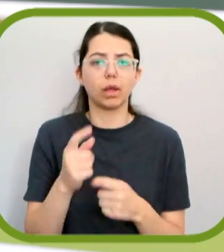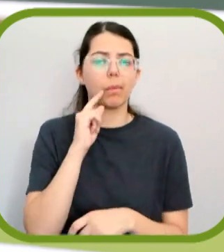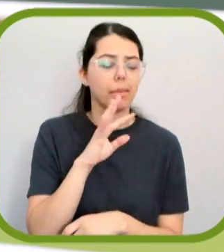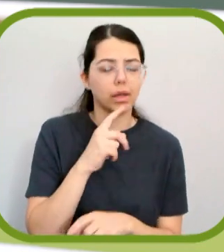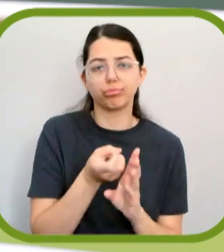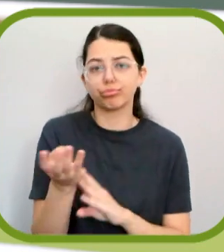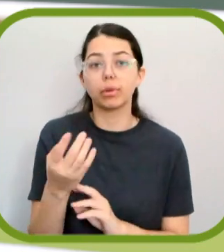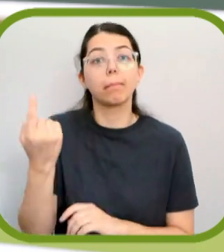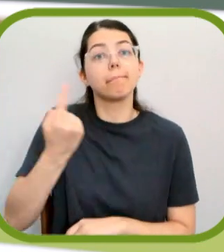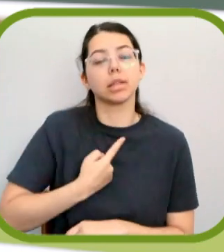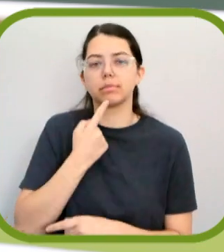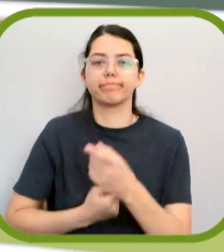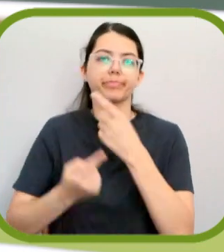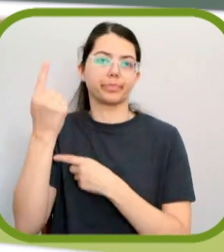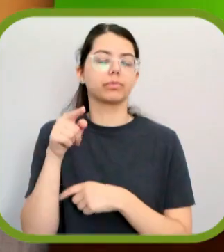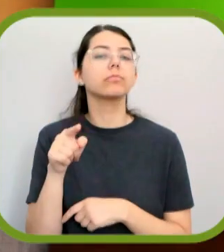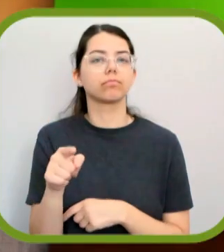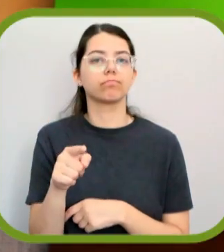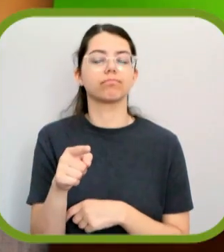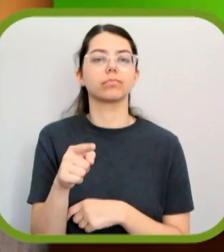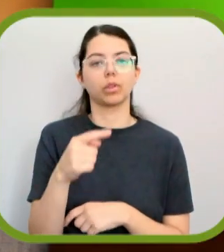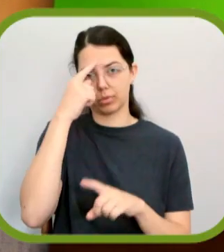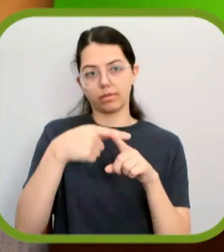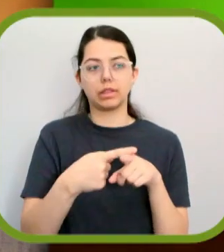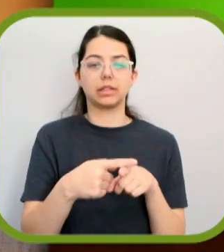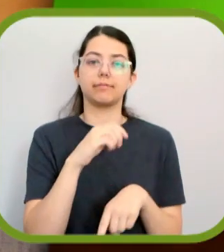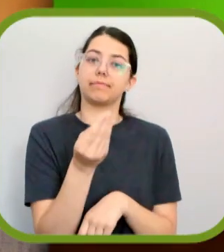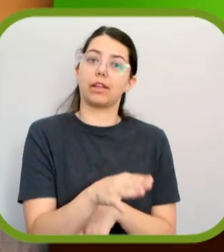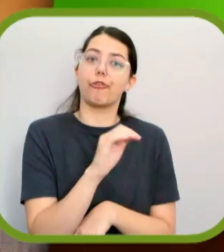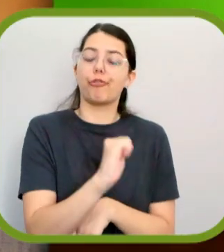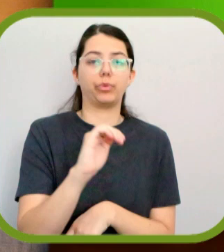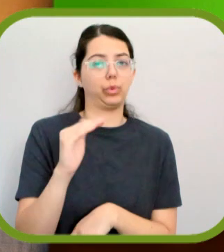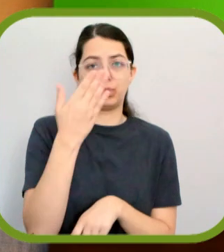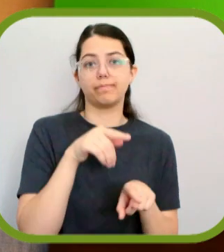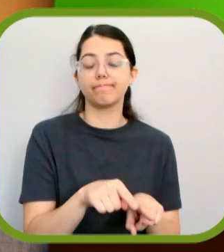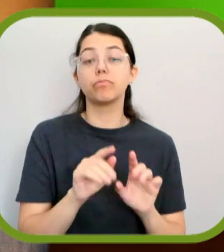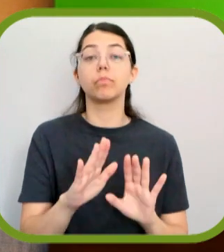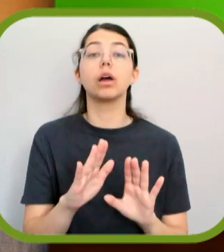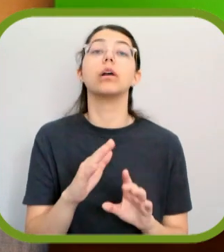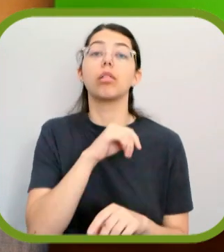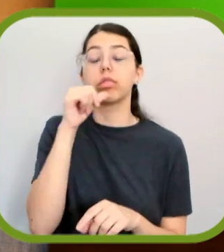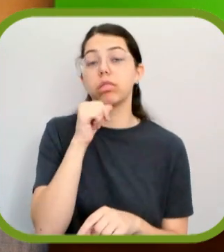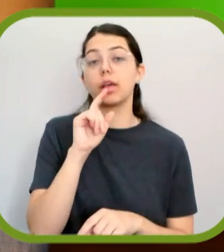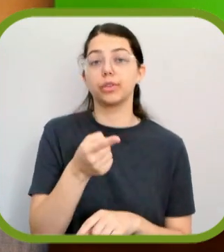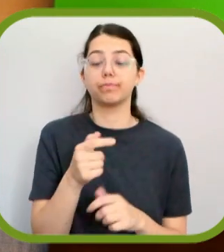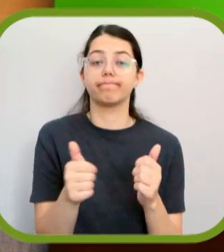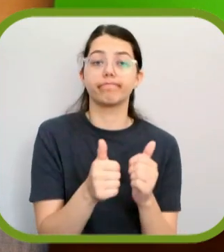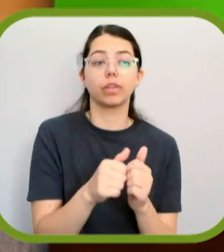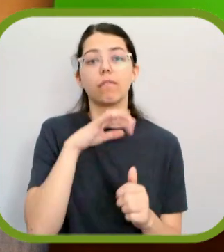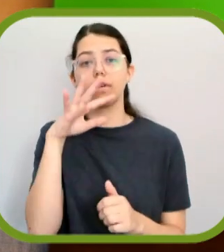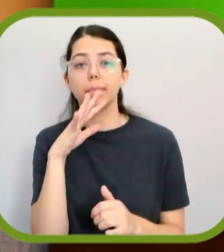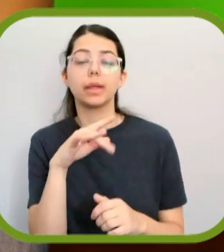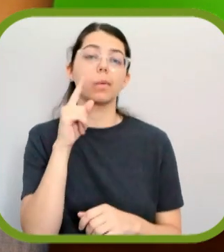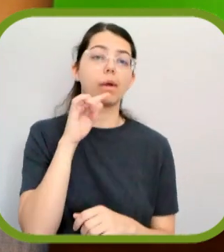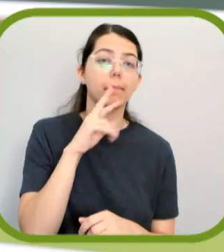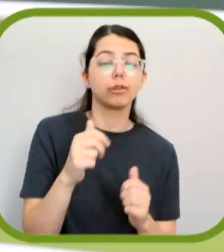adultos em exercício de funções, pais, etc., são obrigados a denunciar pelo superior interesse da criança. Ainda assim, o que acontece muitas vezes